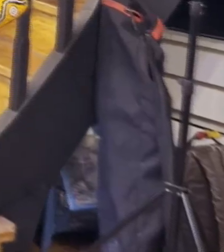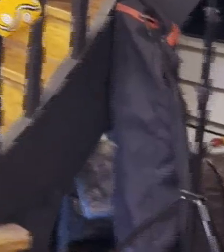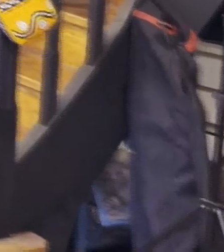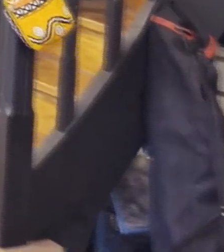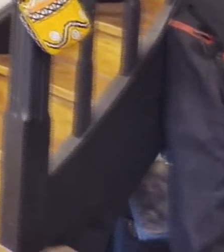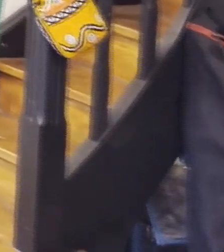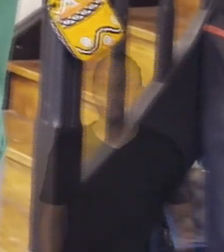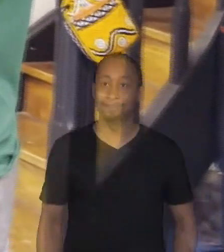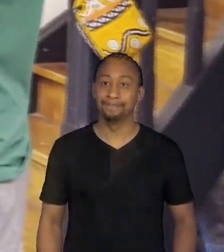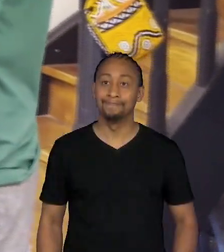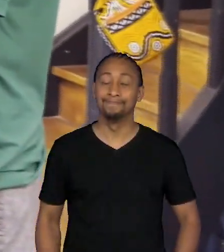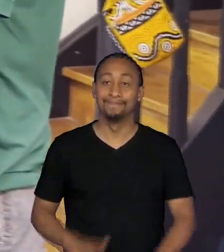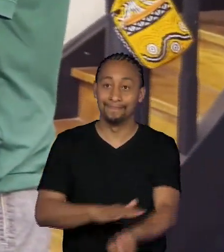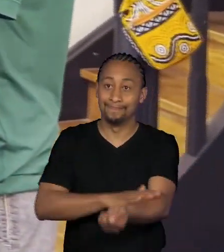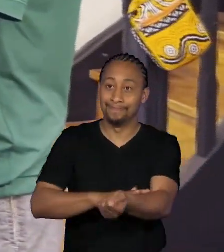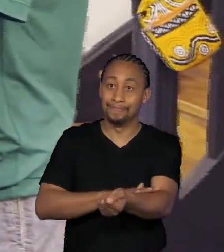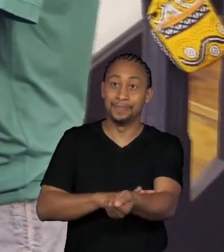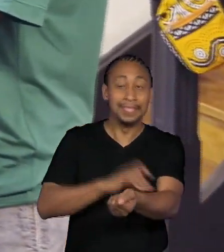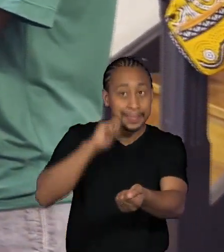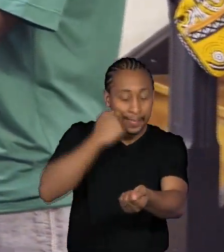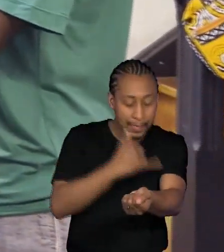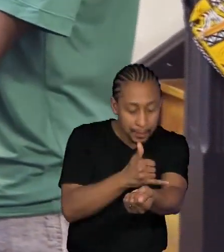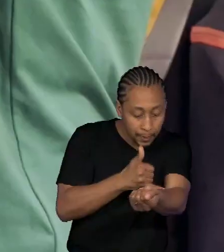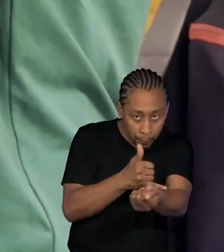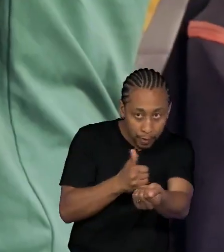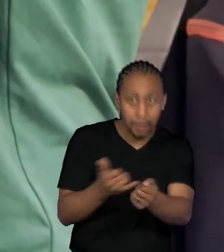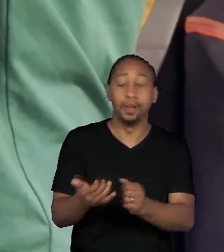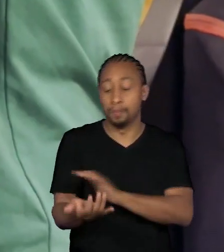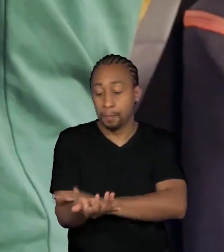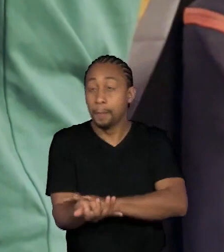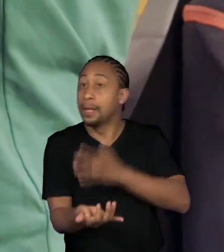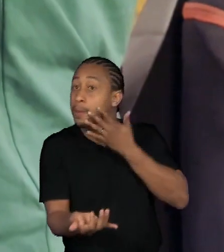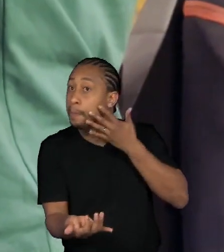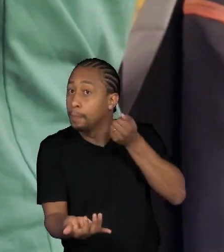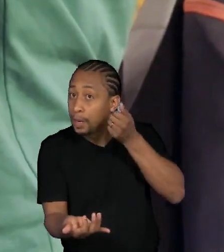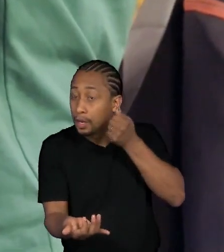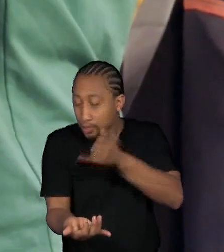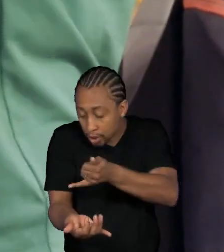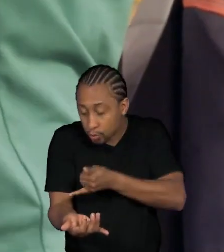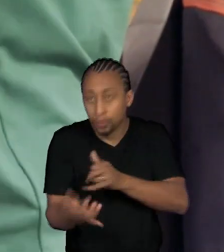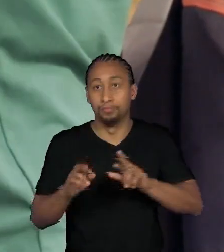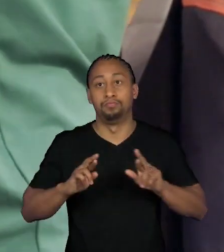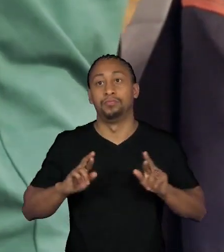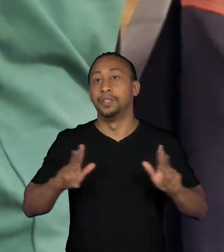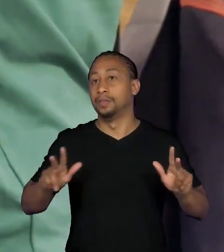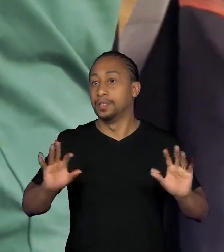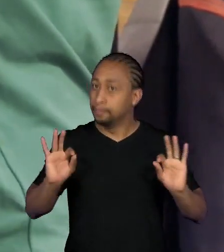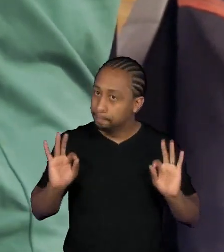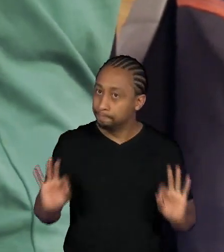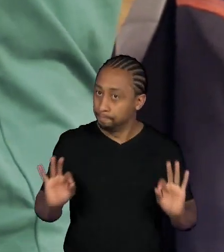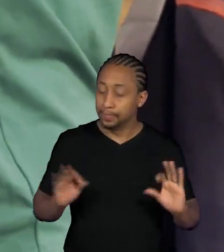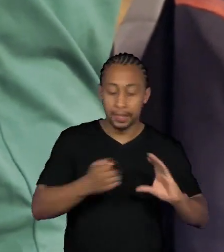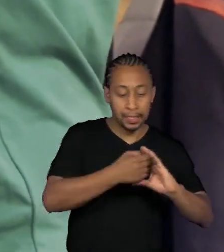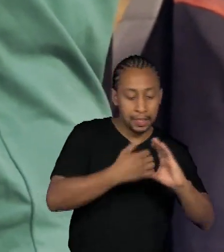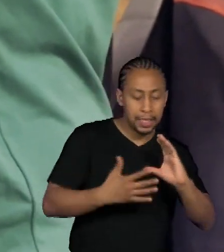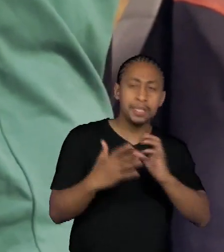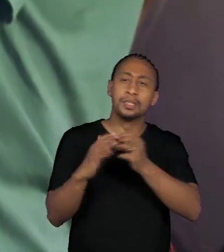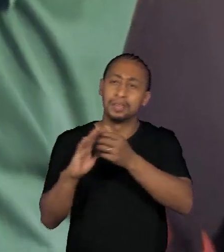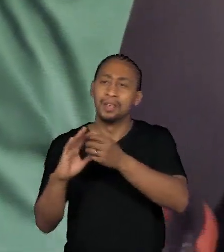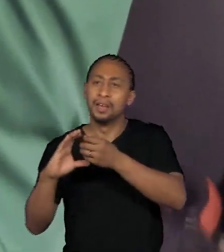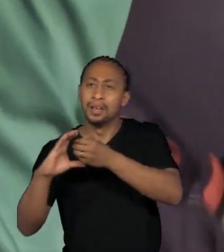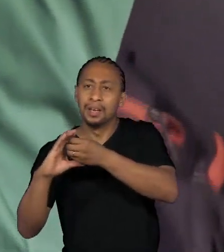Tatuar pele negra e pele branca é diferente completamente, assim. A gente encontra algumas características que são próximas,